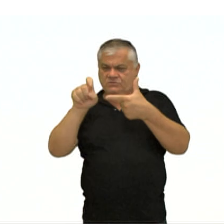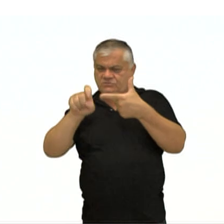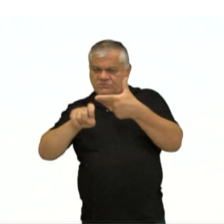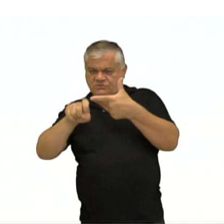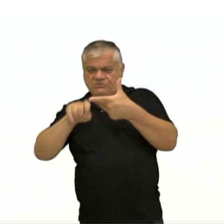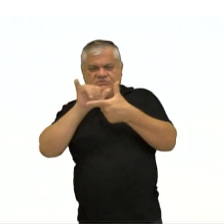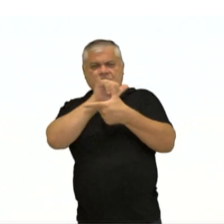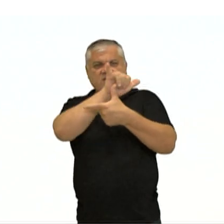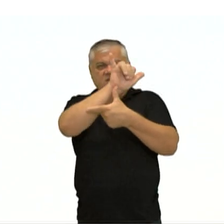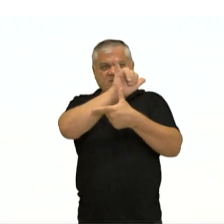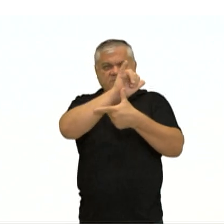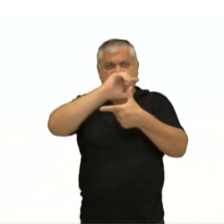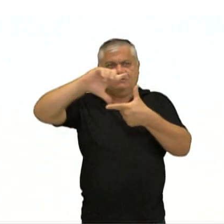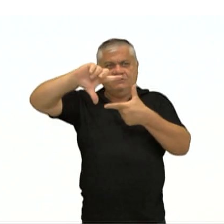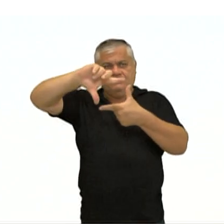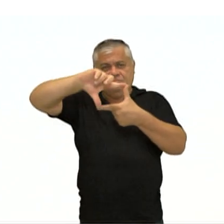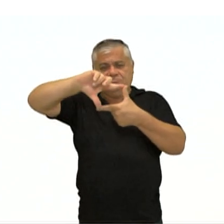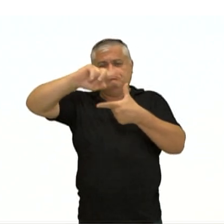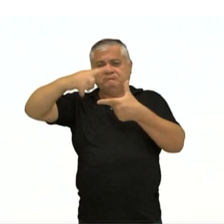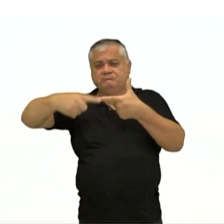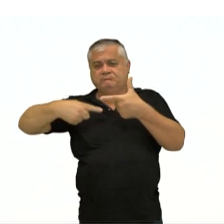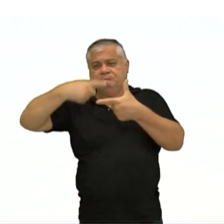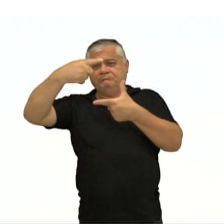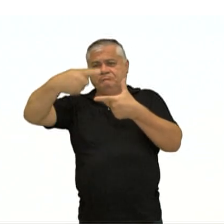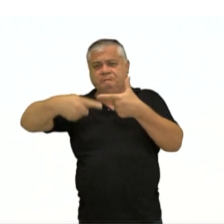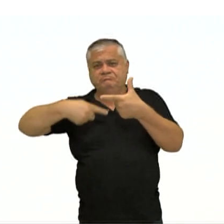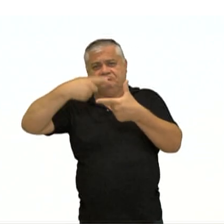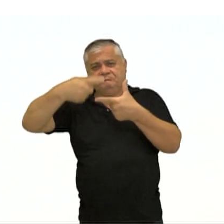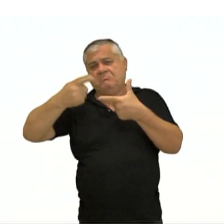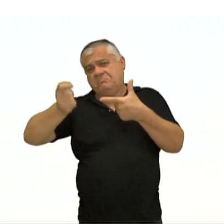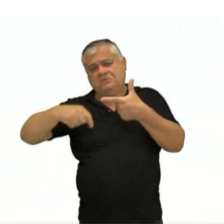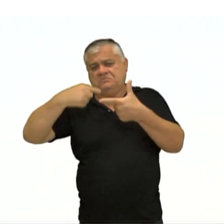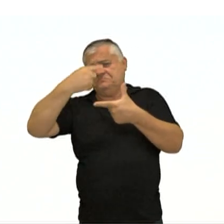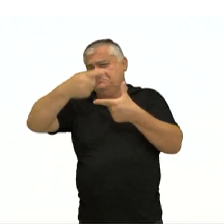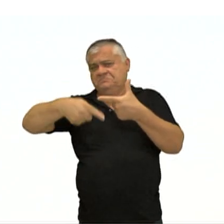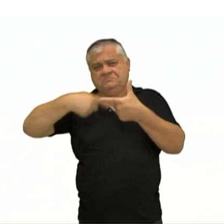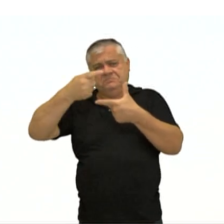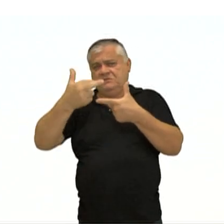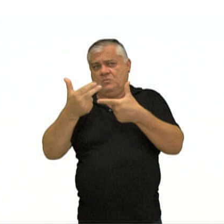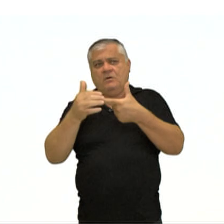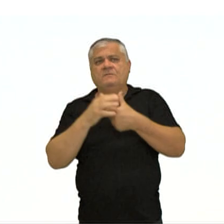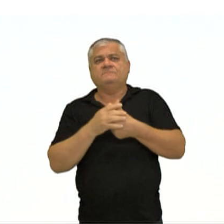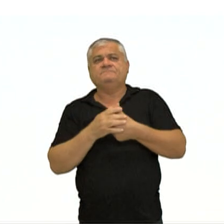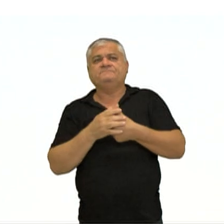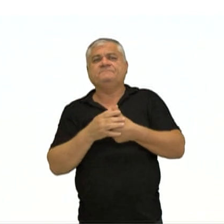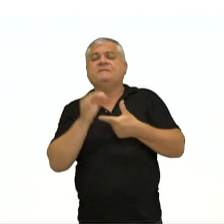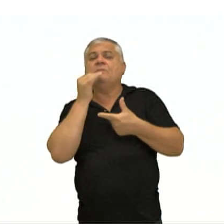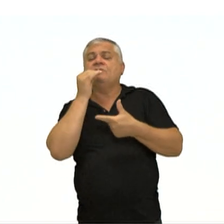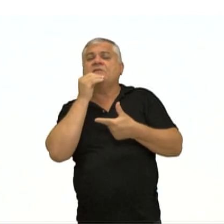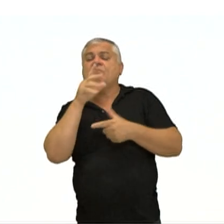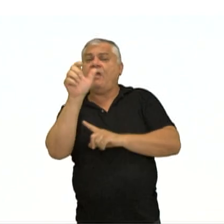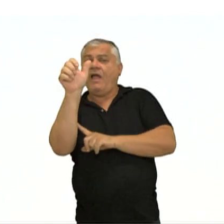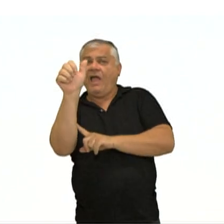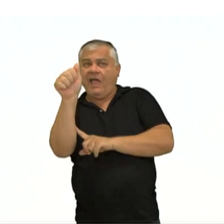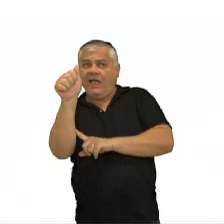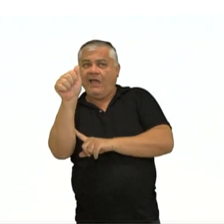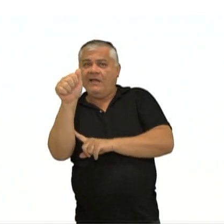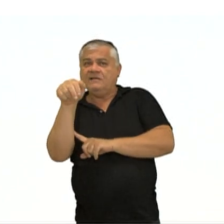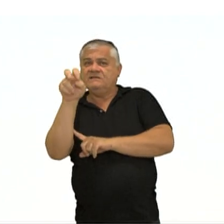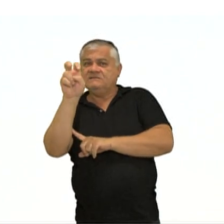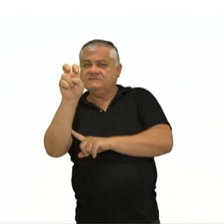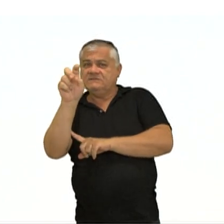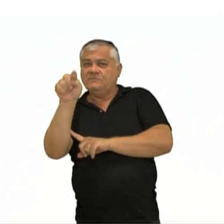Poderia ser nesse sentido ou no sentido contrário, tanto faz, vai dar o mesmo resultado. E eu tenho este ponto aqui,